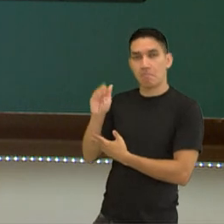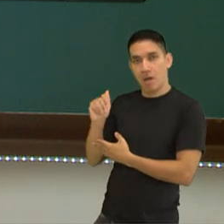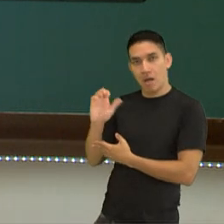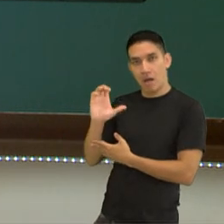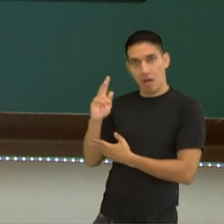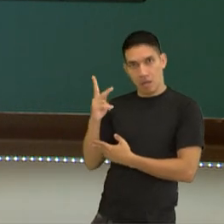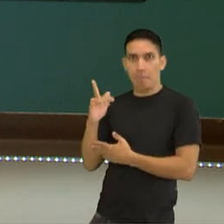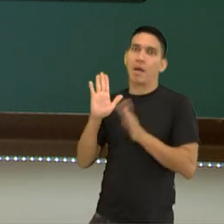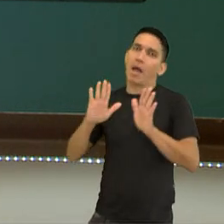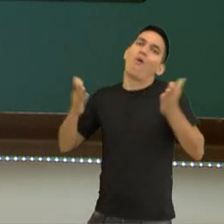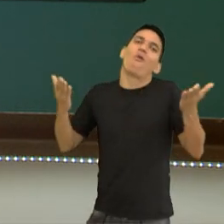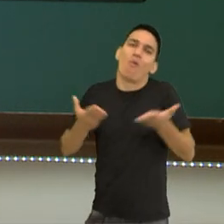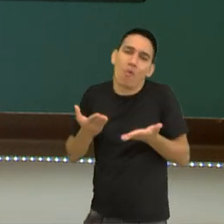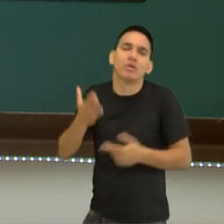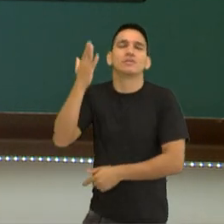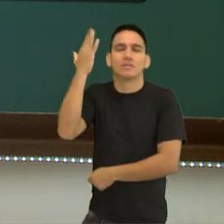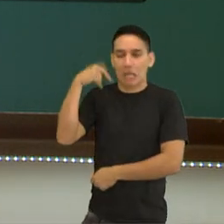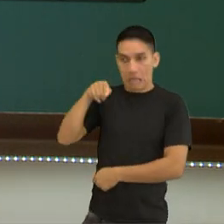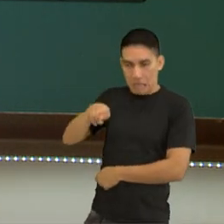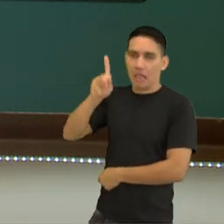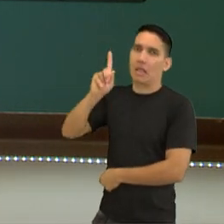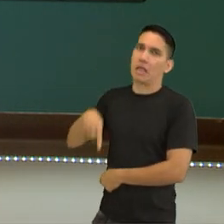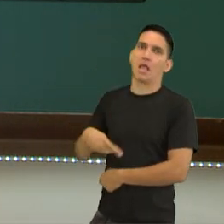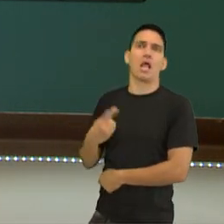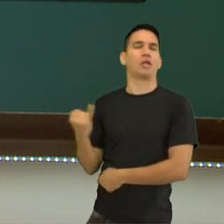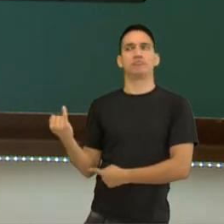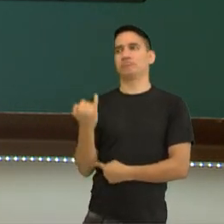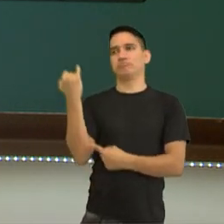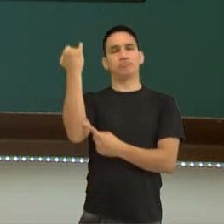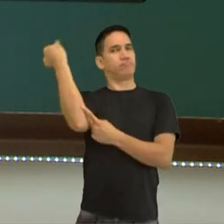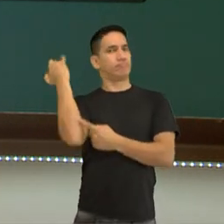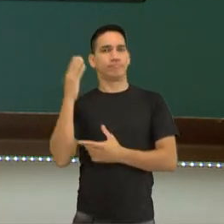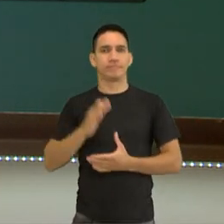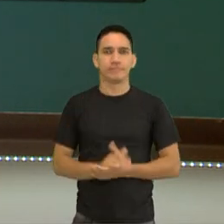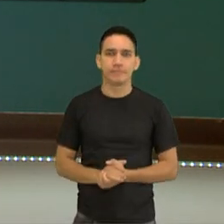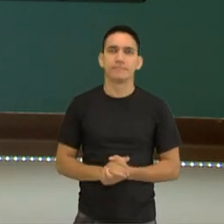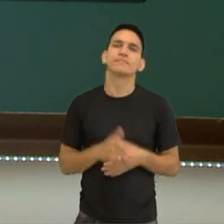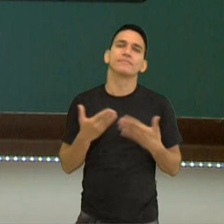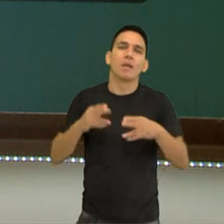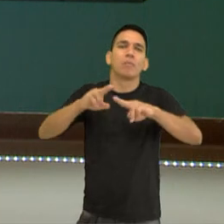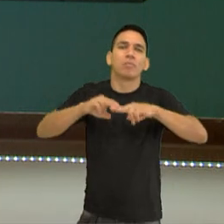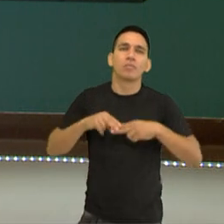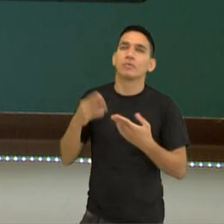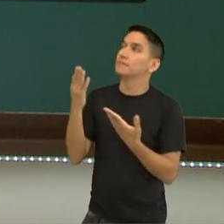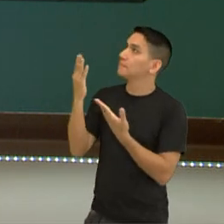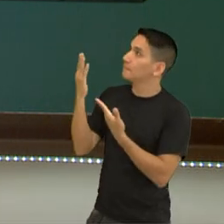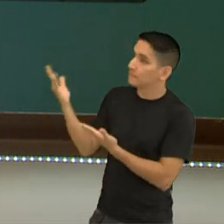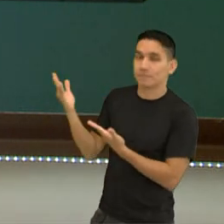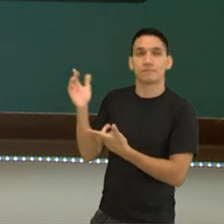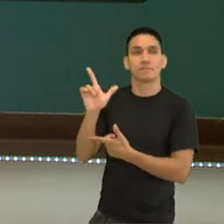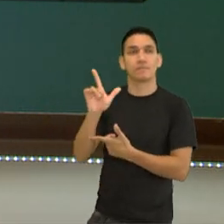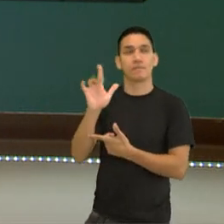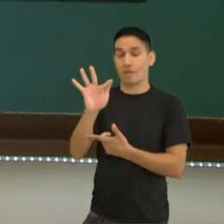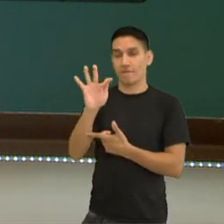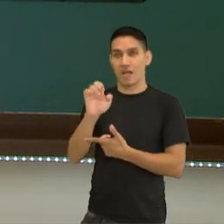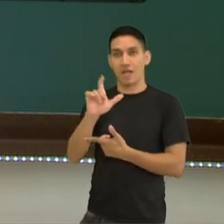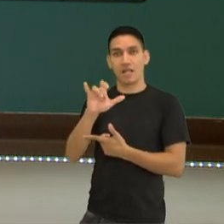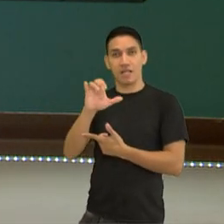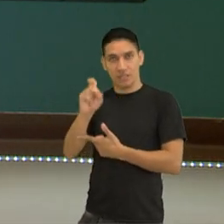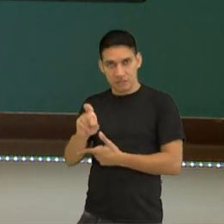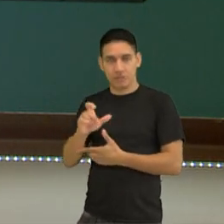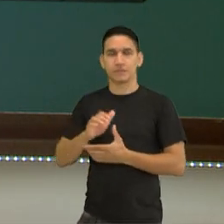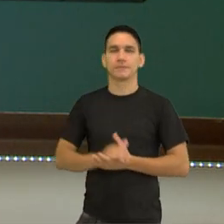hoje nós sabemos que ele é um cara importantíssimo, e graças ao Felix Mendelssohn que vai fazer isto,